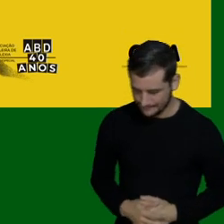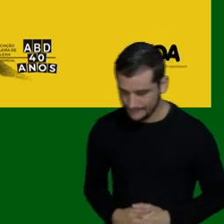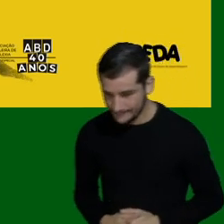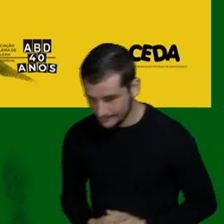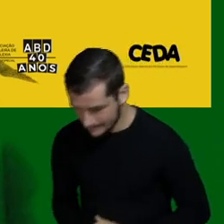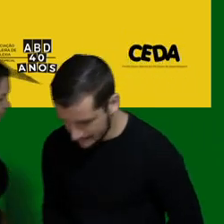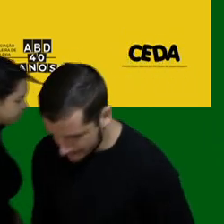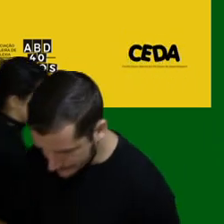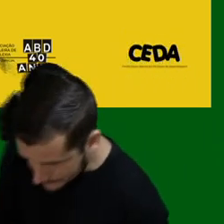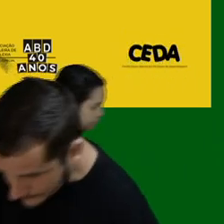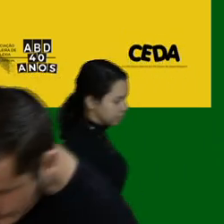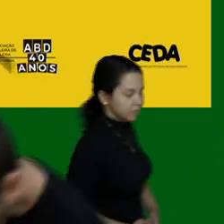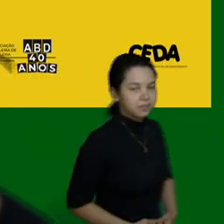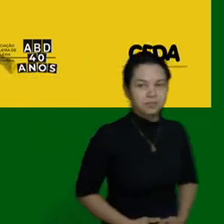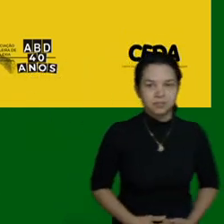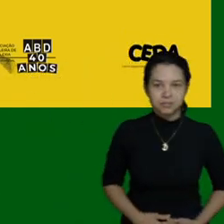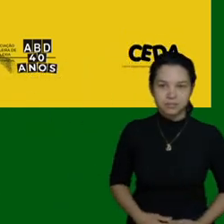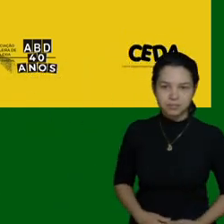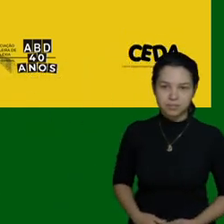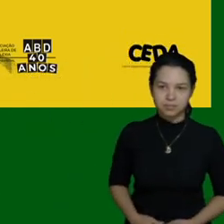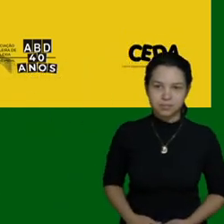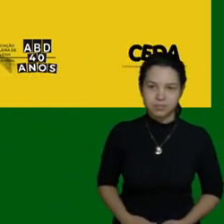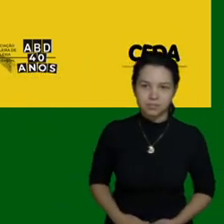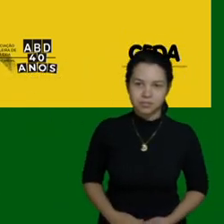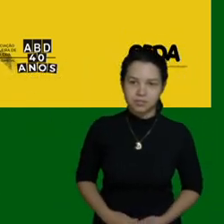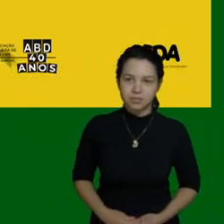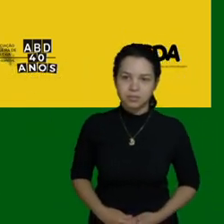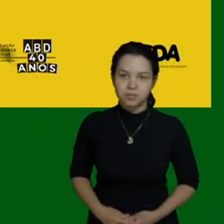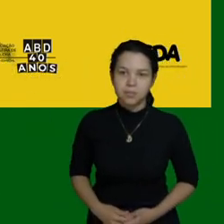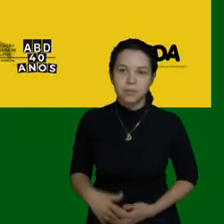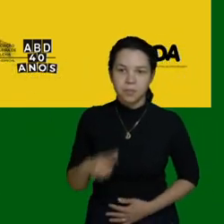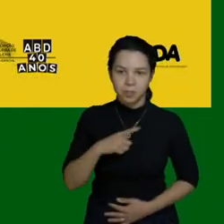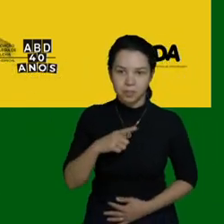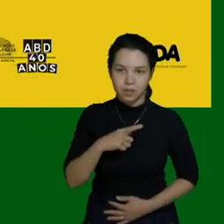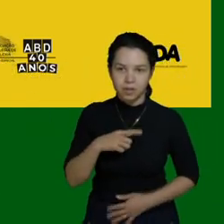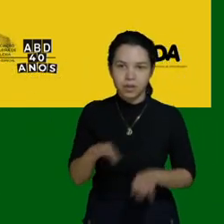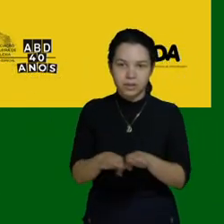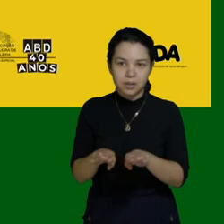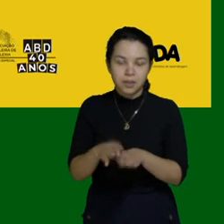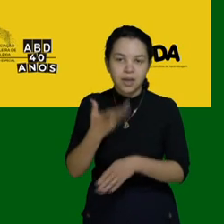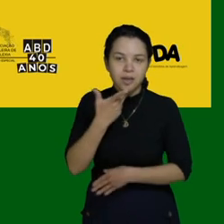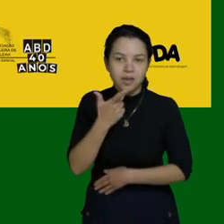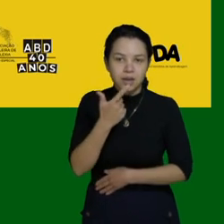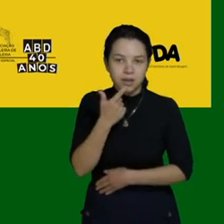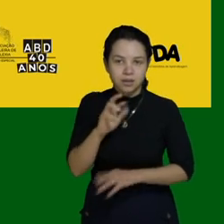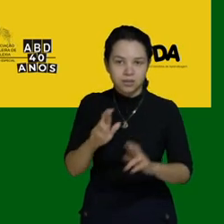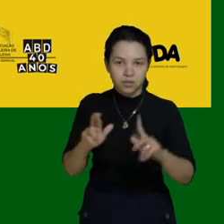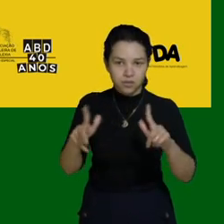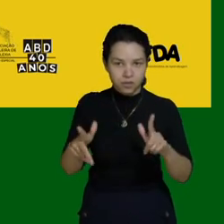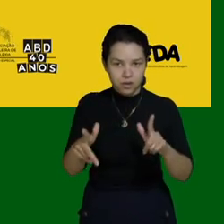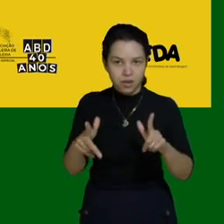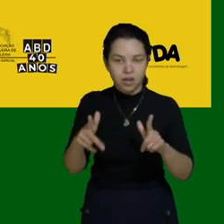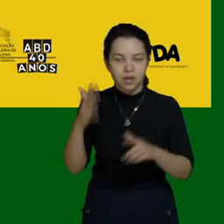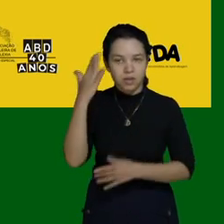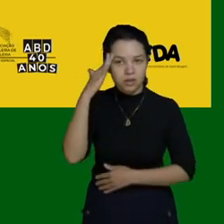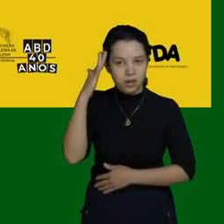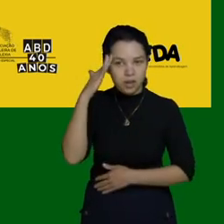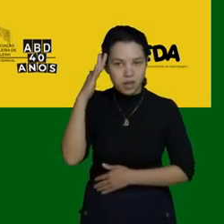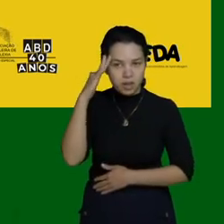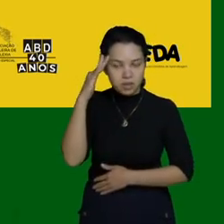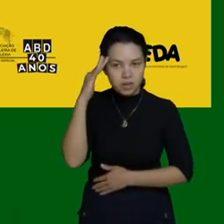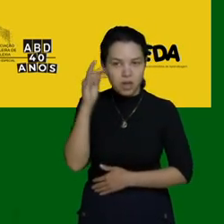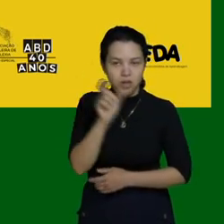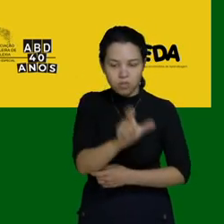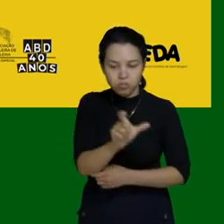ã e existem também as crianças Diferentes né são boas na decodificação chega uma fase que elas